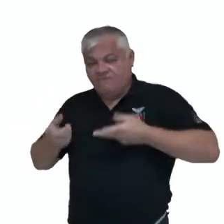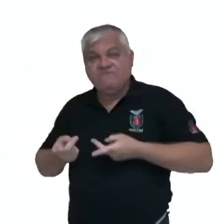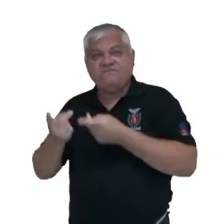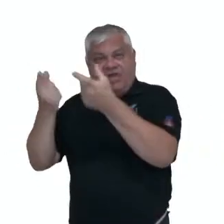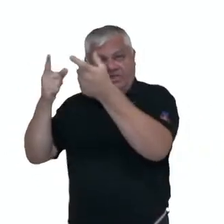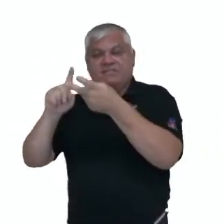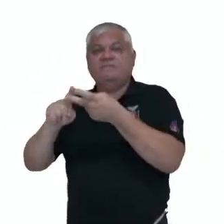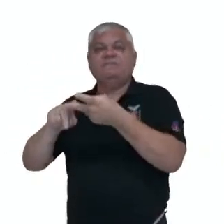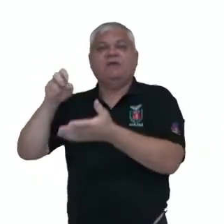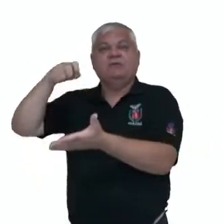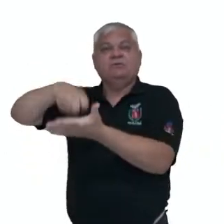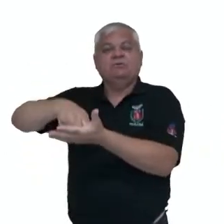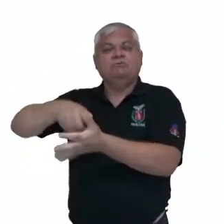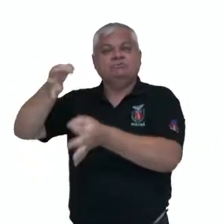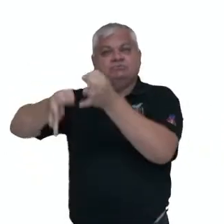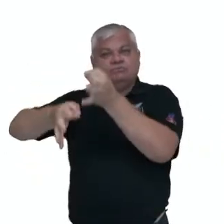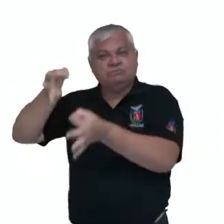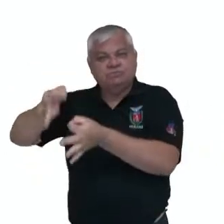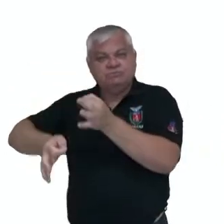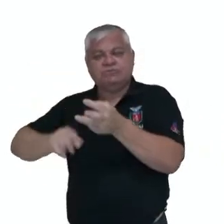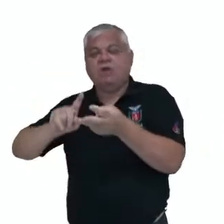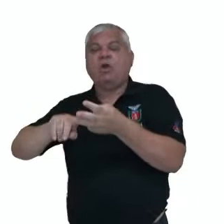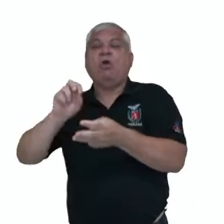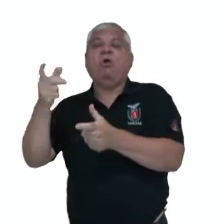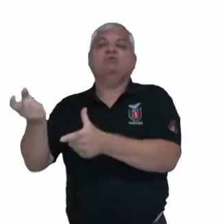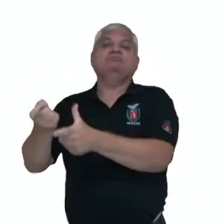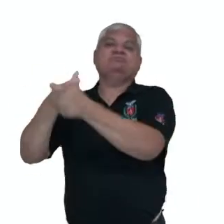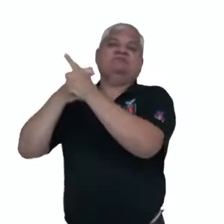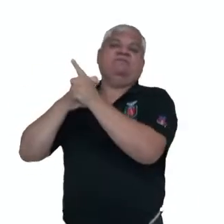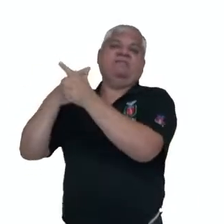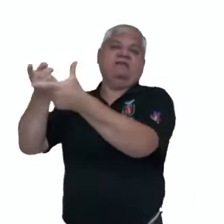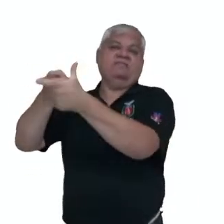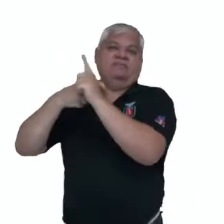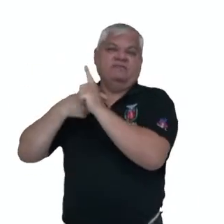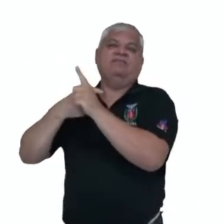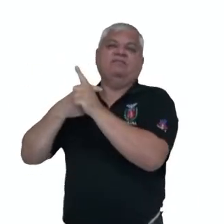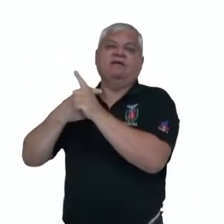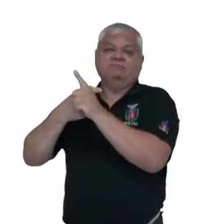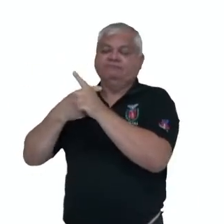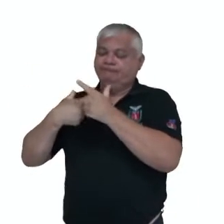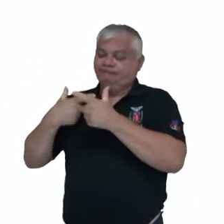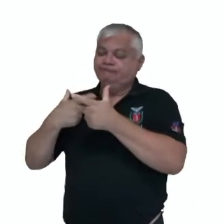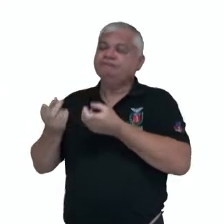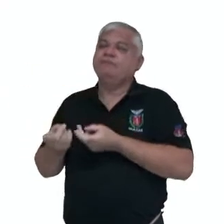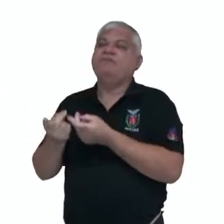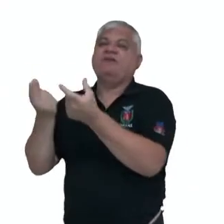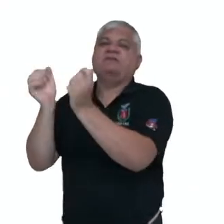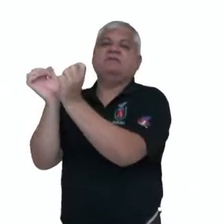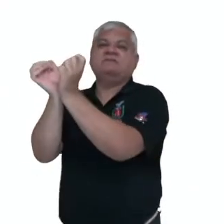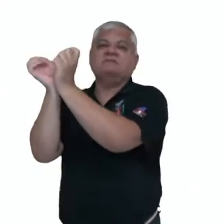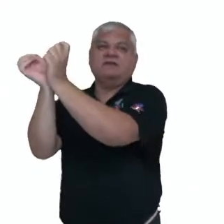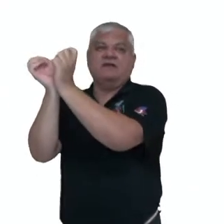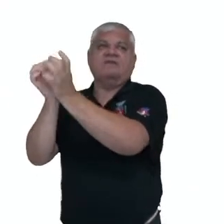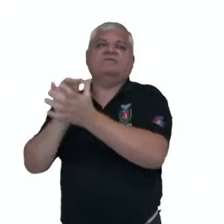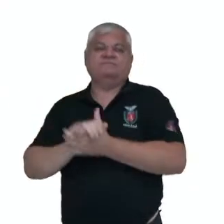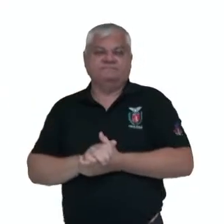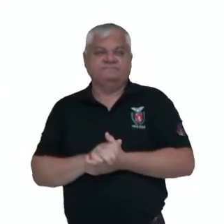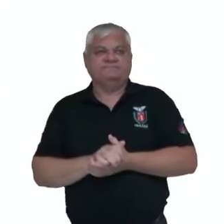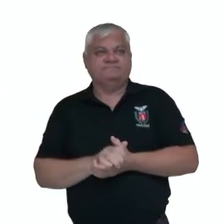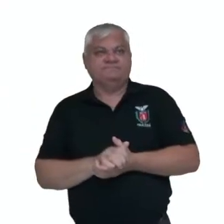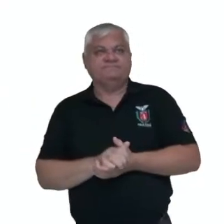judicial ou uma penhora humana, aquela famosa história de pagamento por dívidas, né? Escravidão por